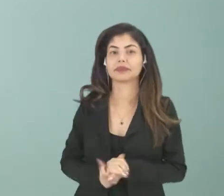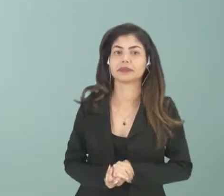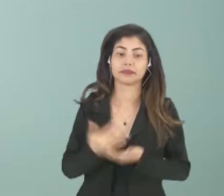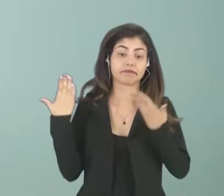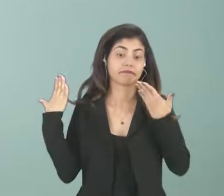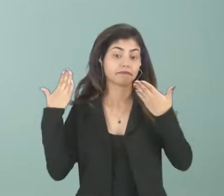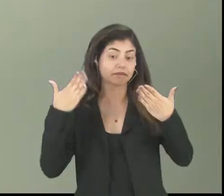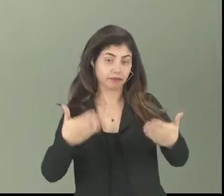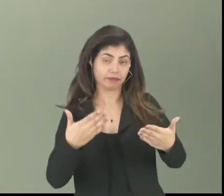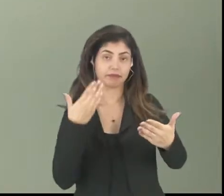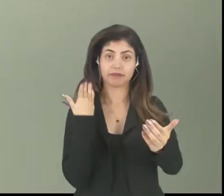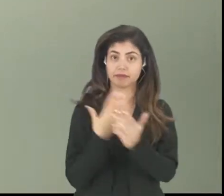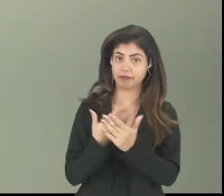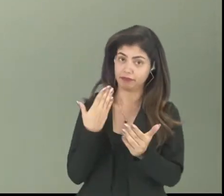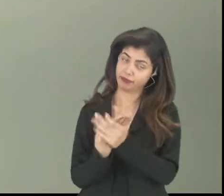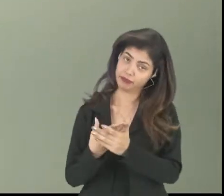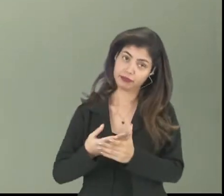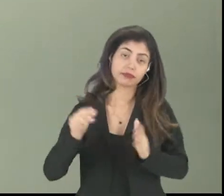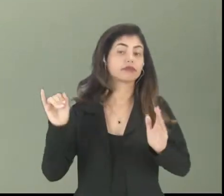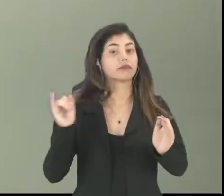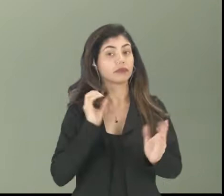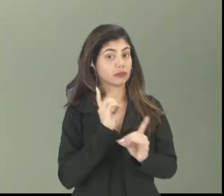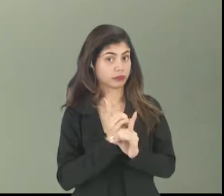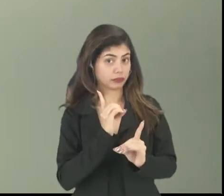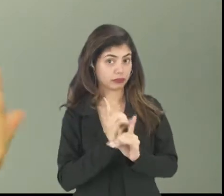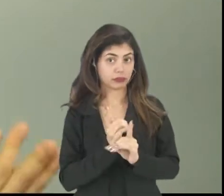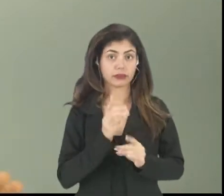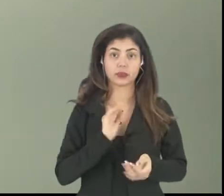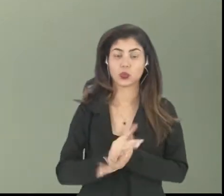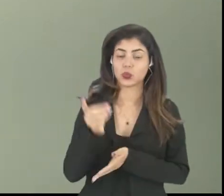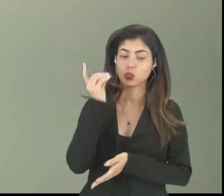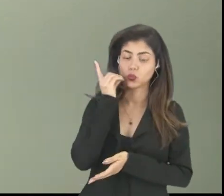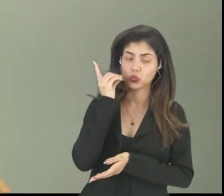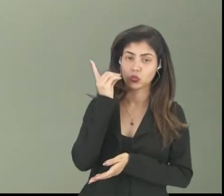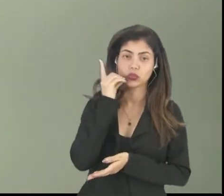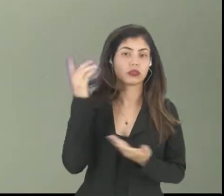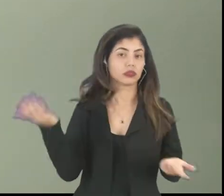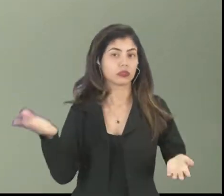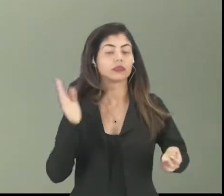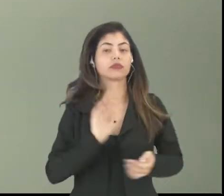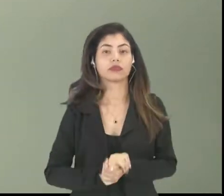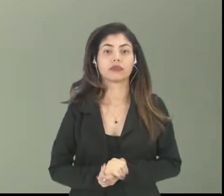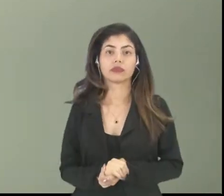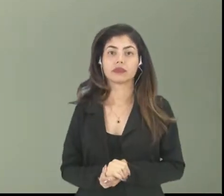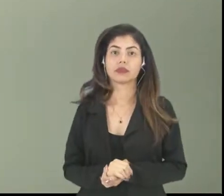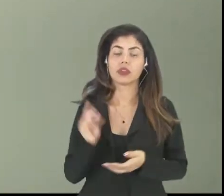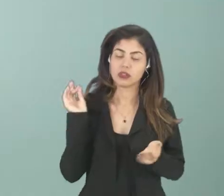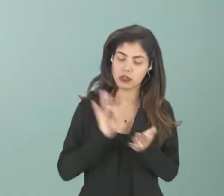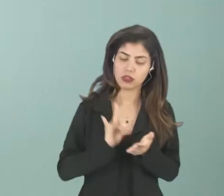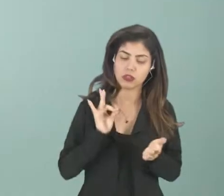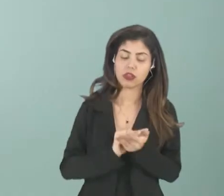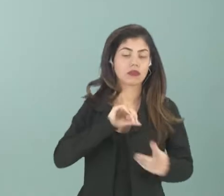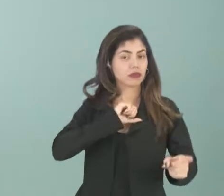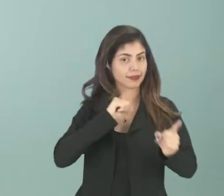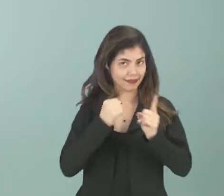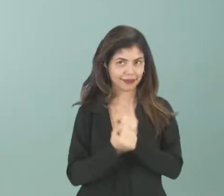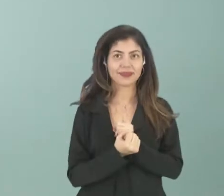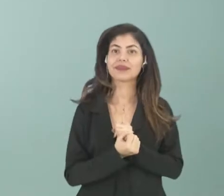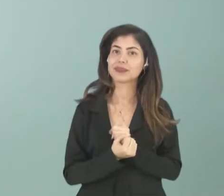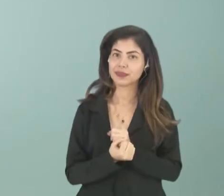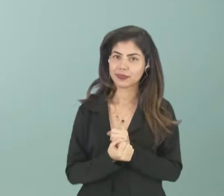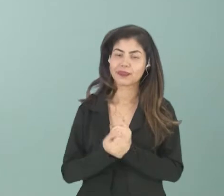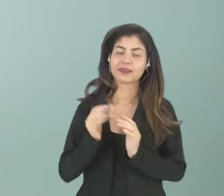da nossa aula é identificar no nosso dia a dia, no nosso cotidiano, na nossa realidade social,